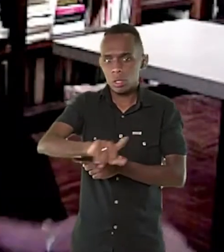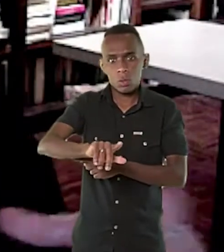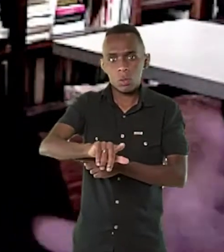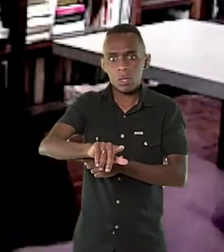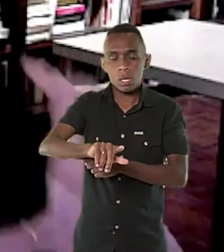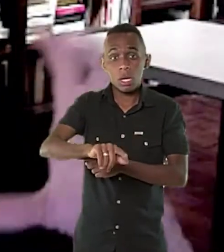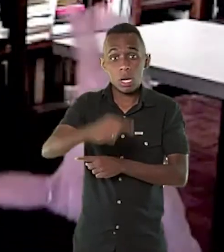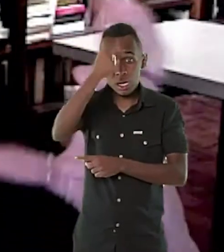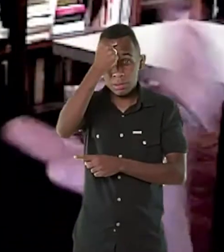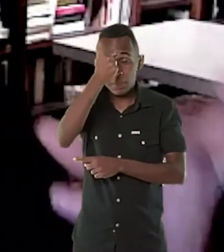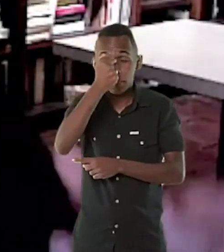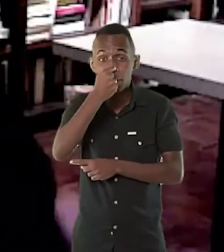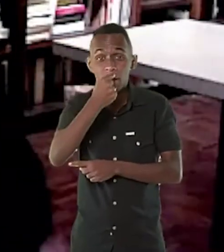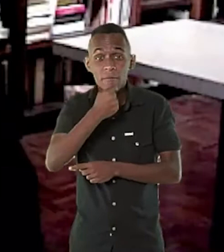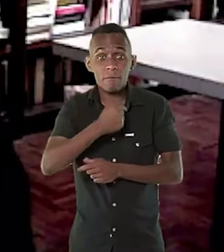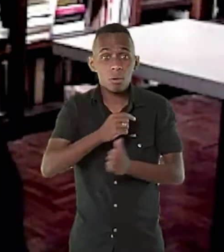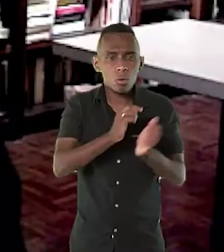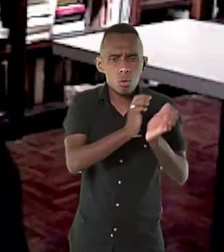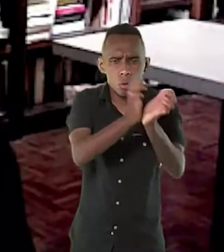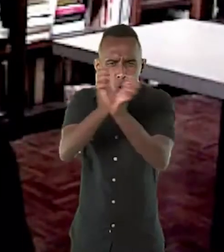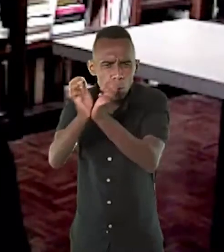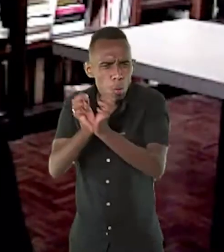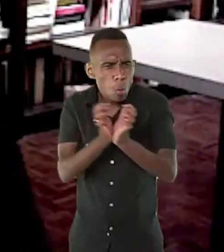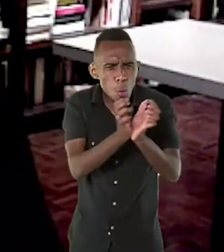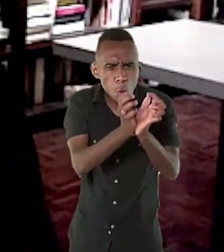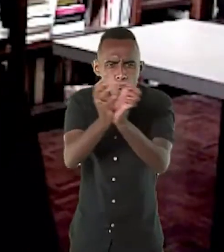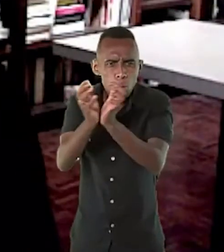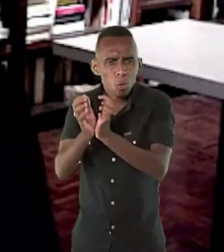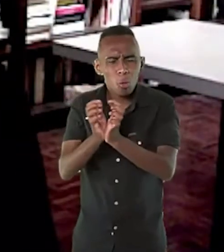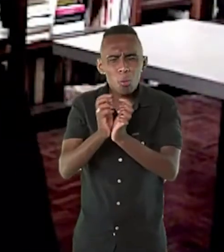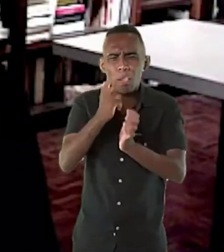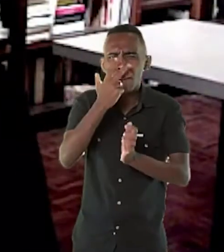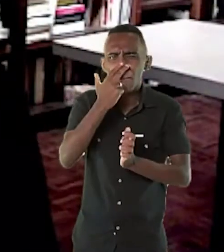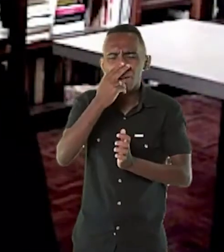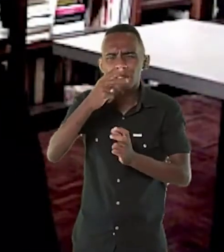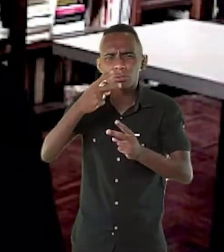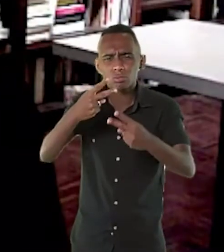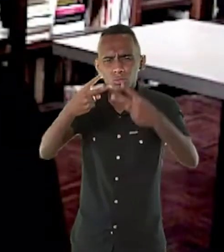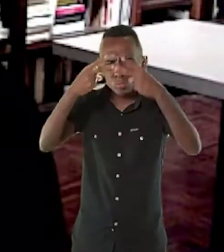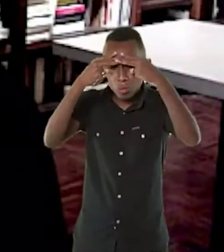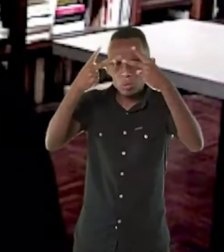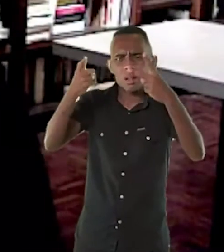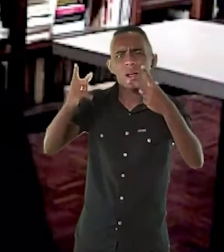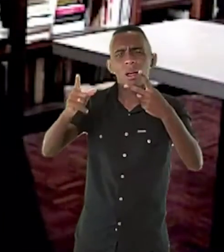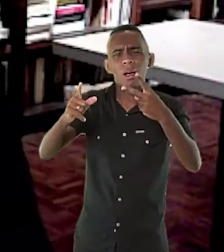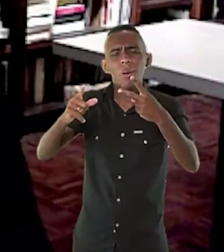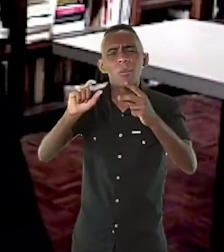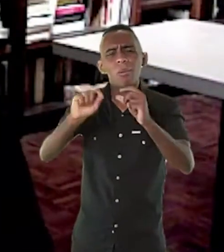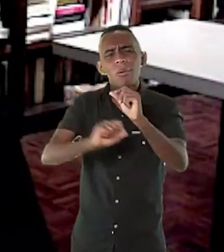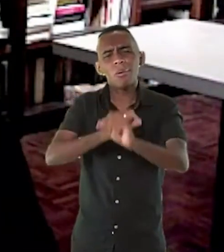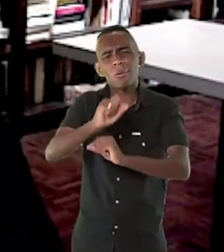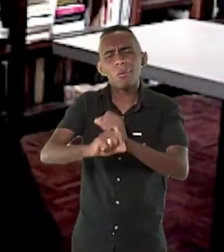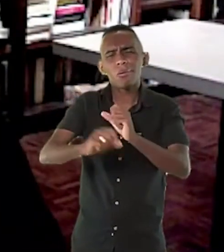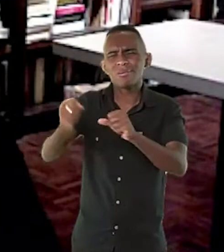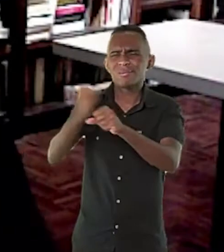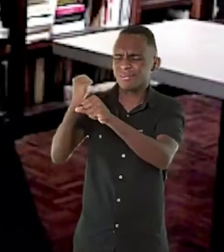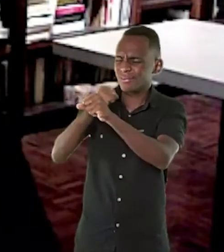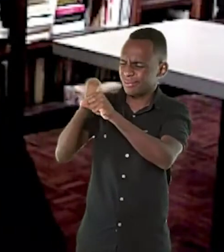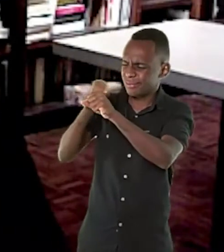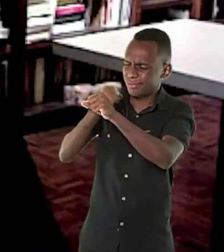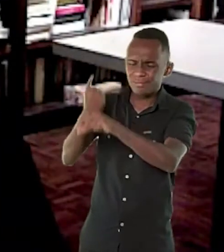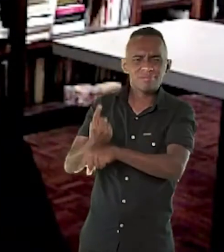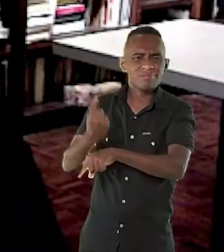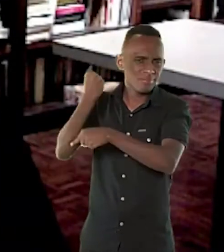se deslocar dessa órbita da paranoia do século XX para a nova paranoia do século XXI,